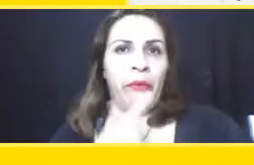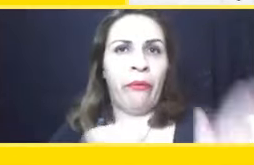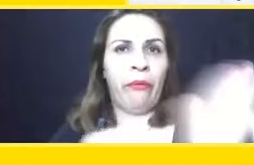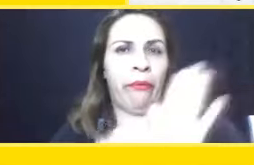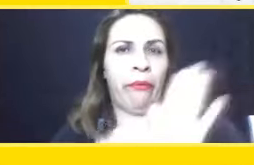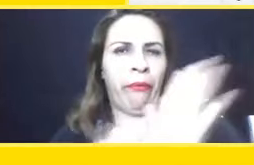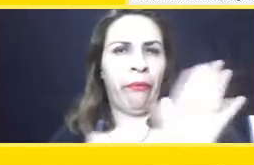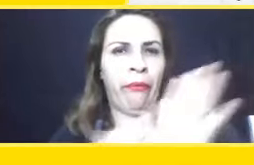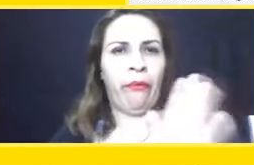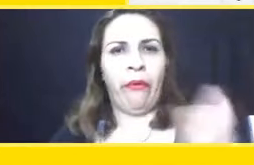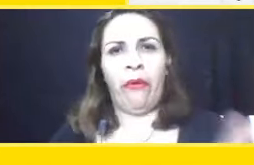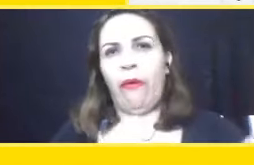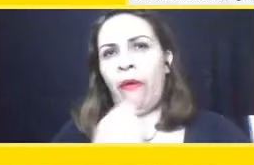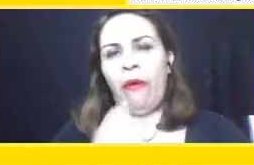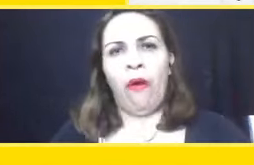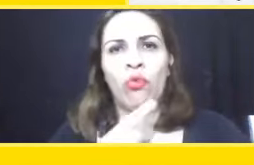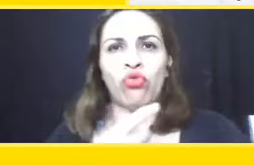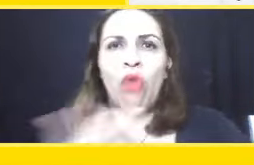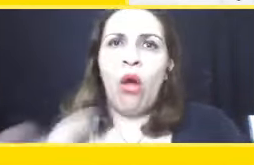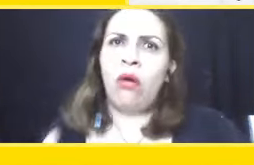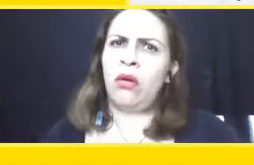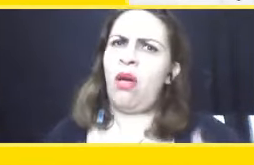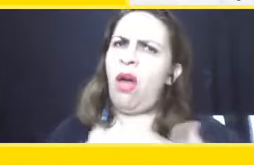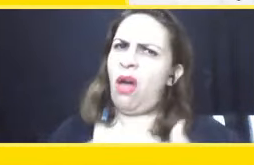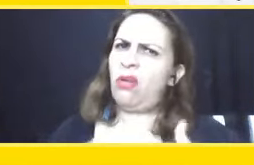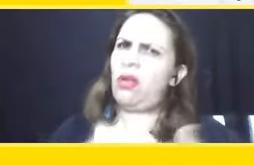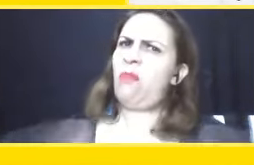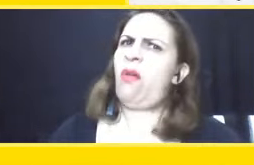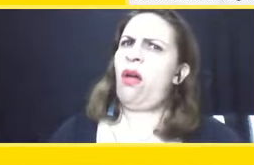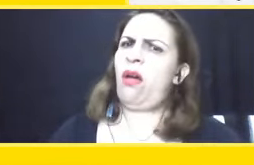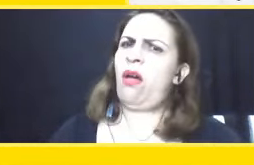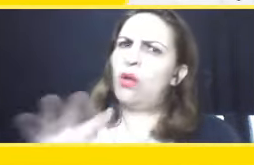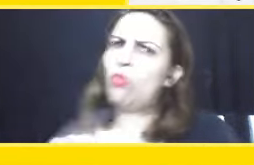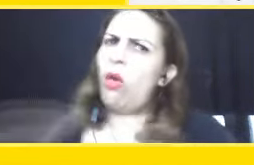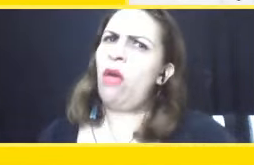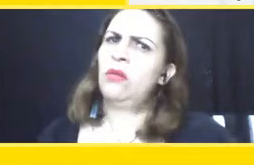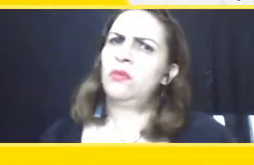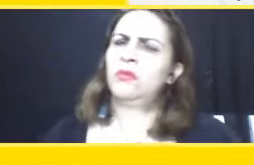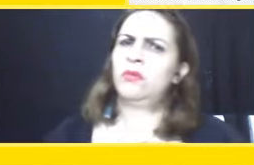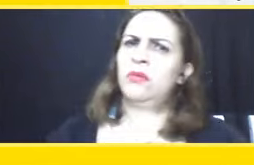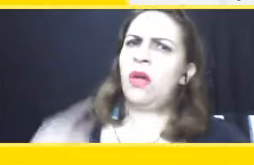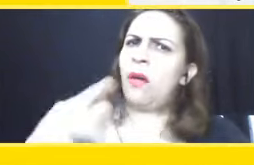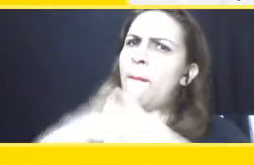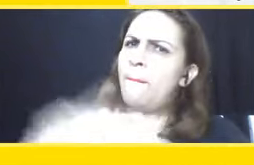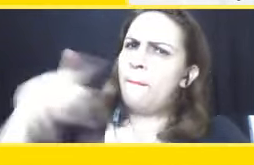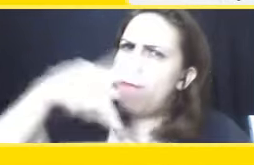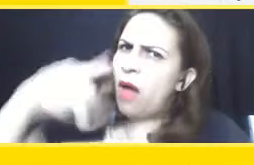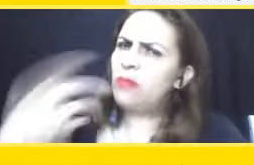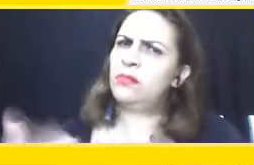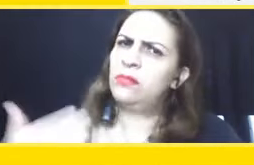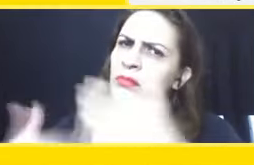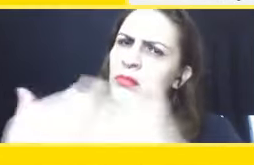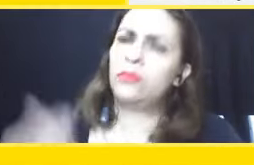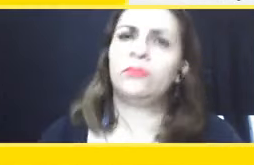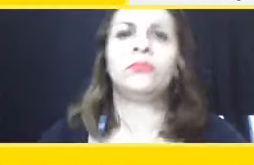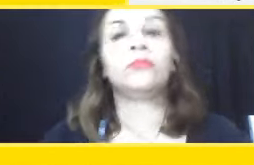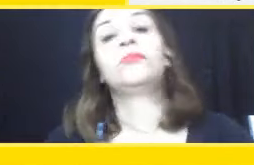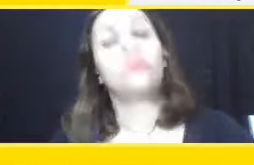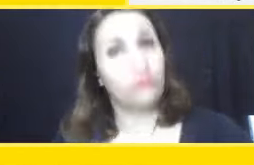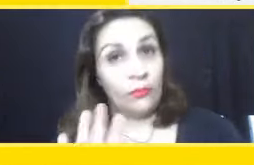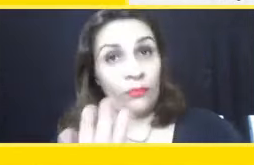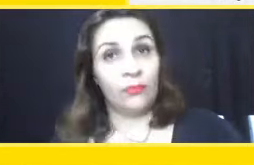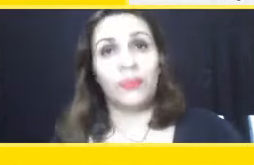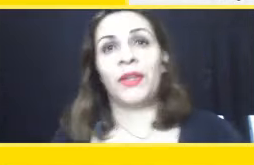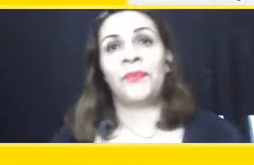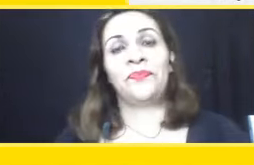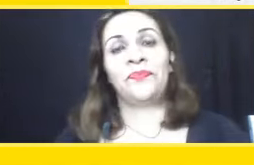aí atrapalha muito o próprio país. Mas, É verdade. deputado, eu não poderia deixar de passar